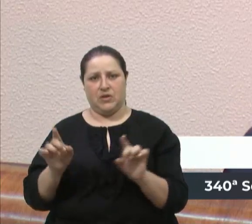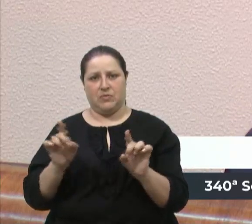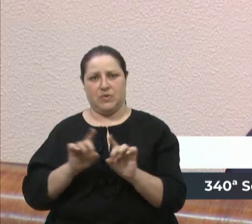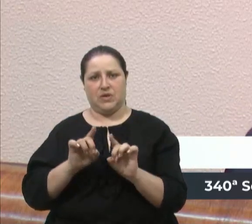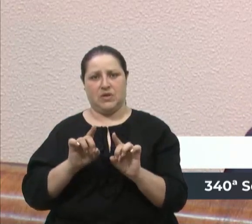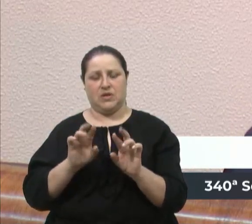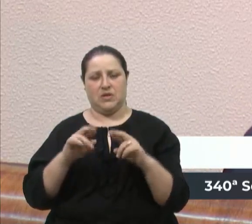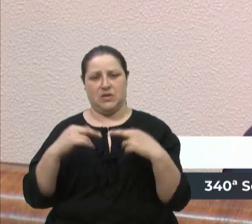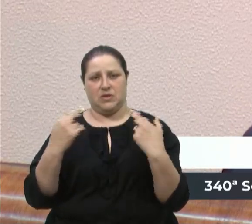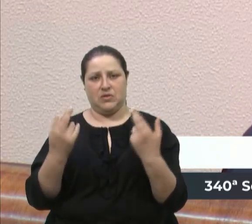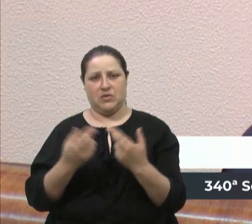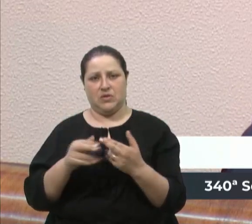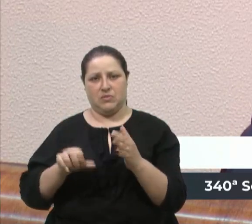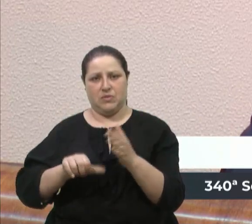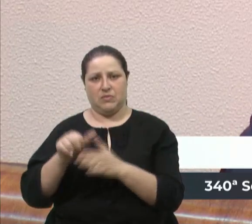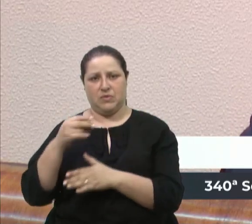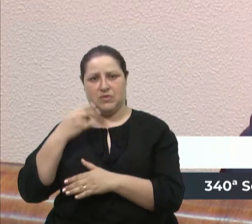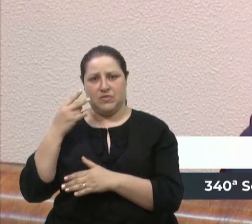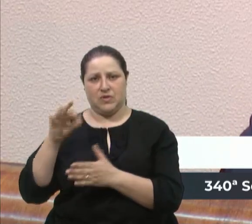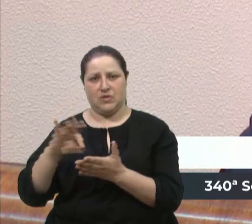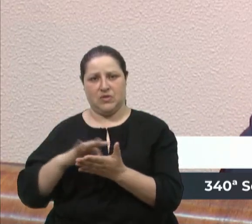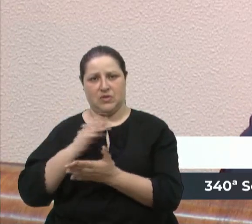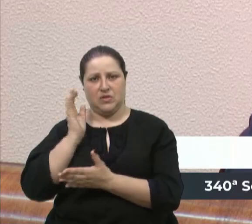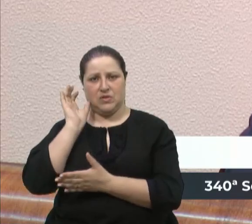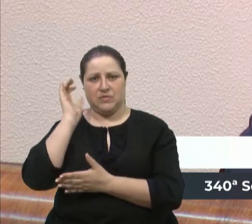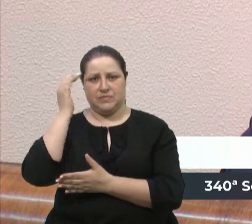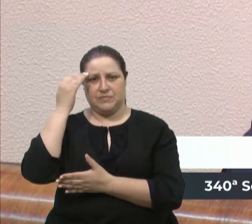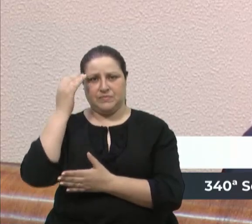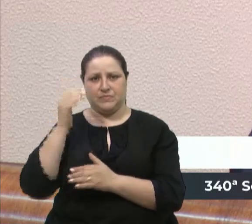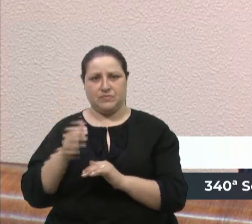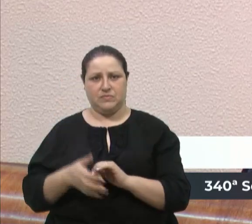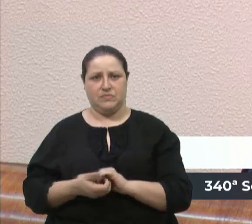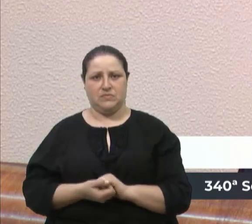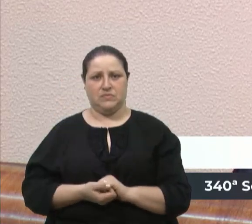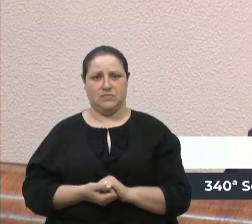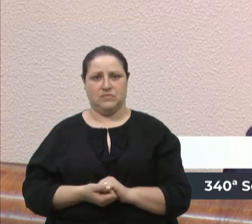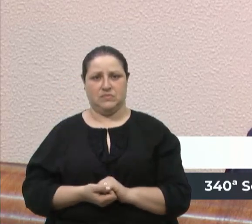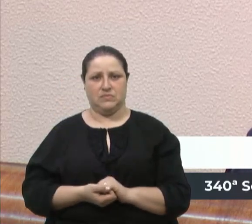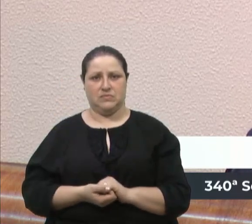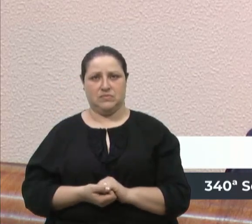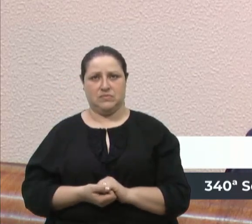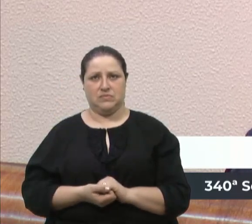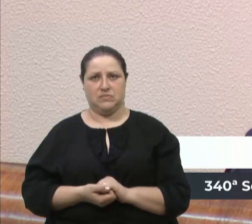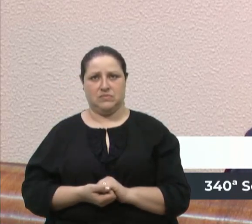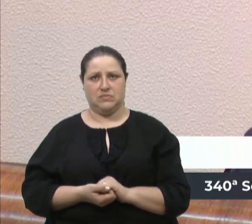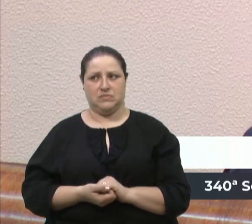Primeiro, o vereador inscrito Felipe João Grememeyer.